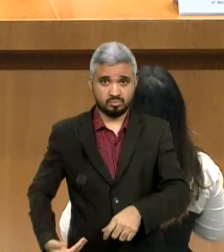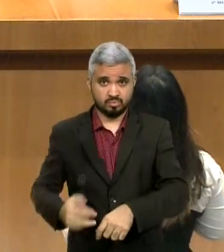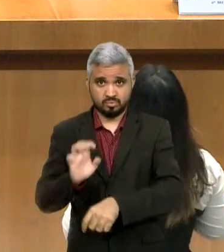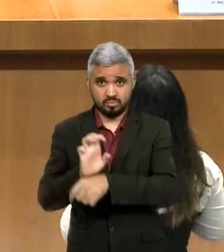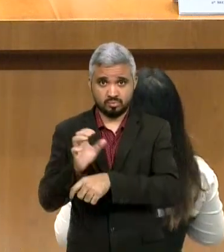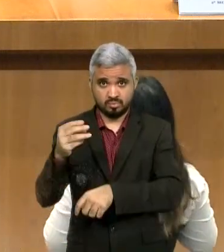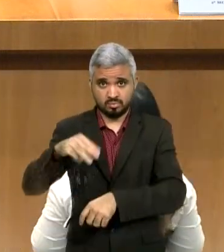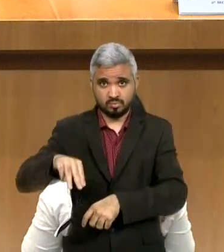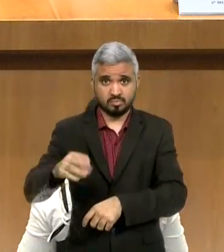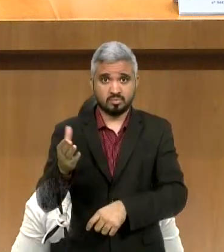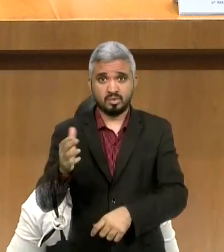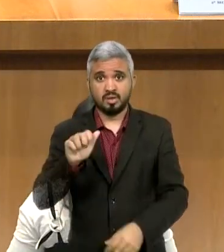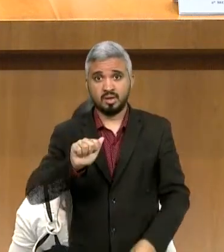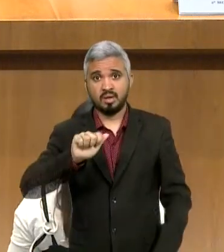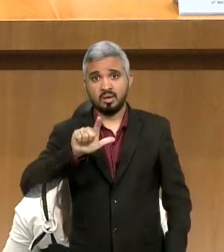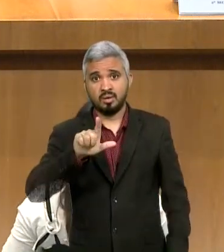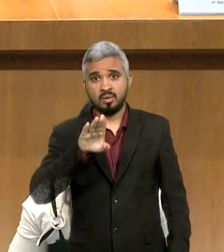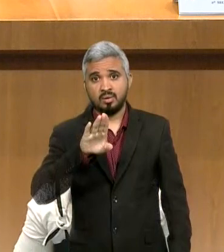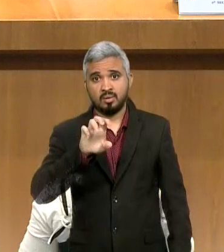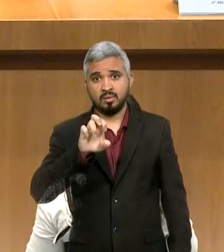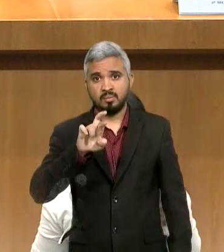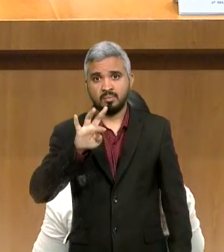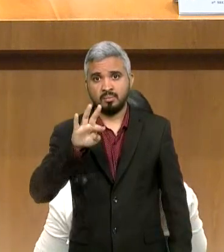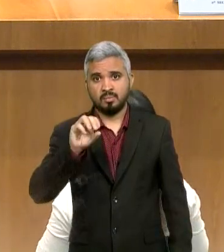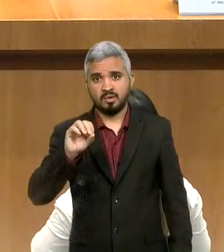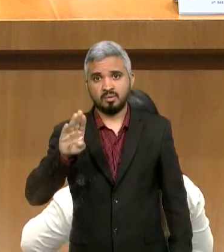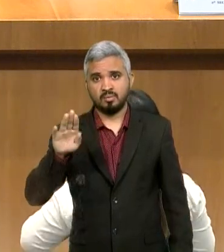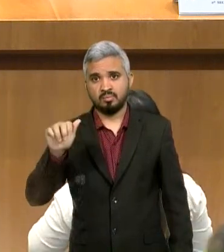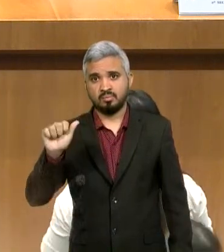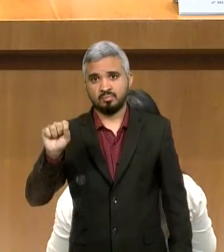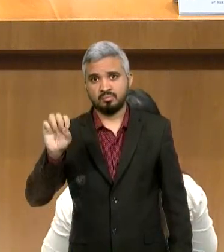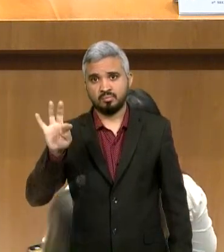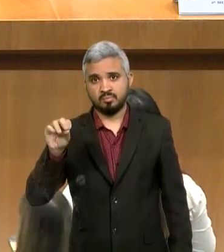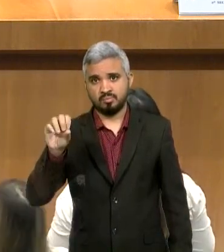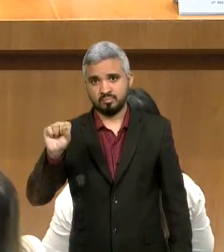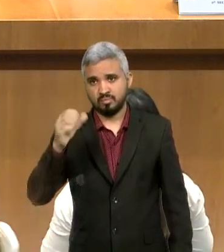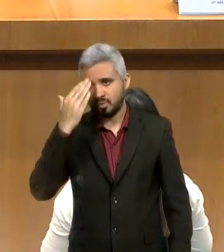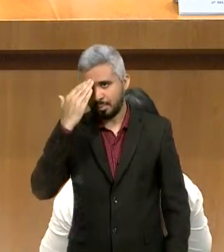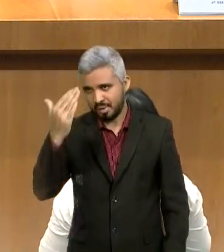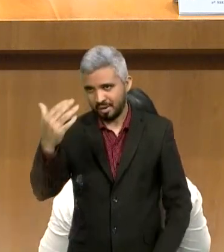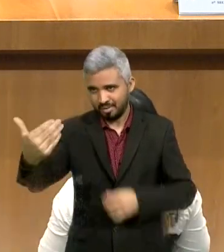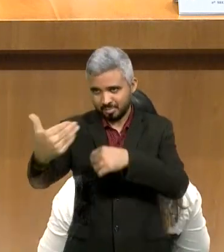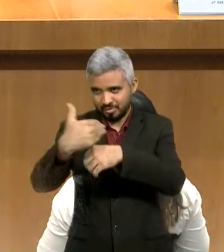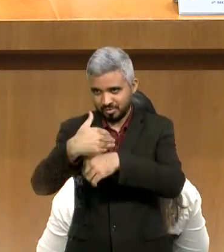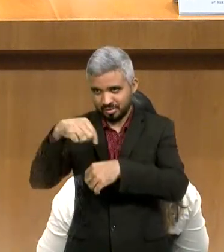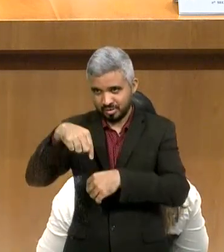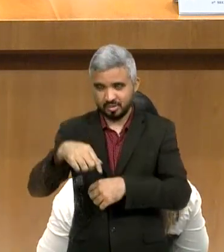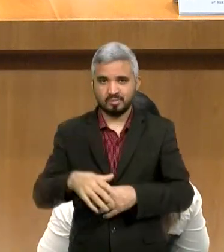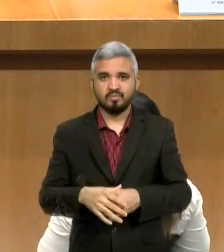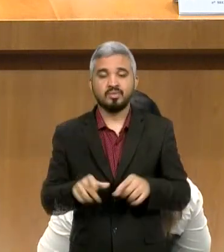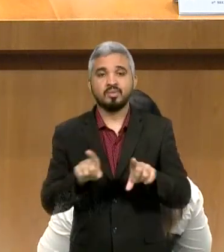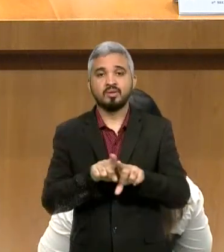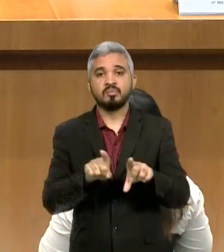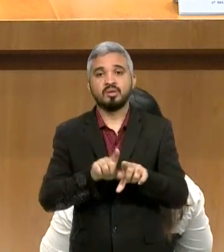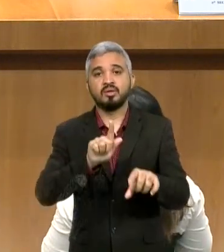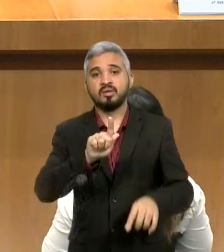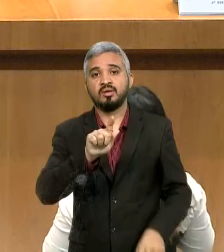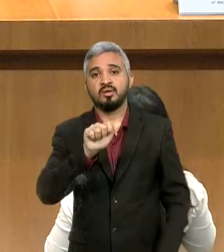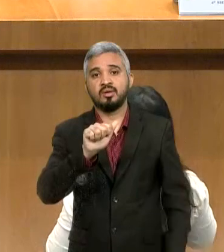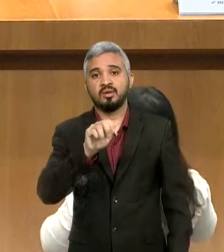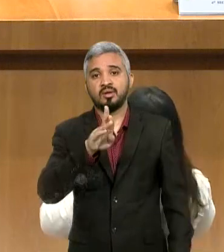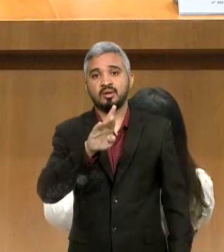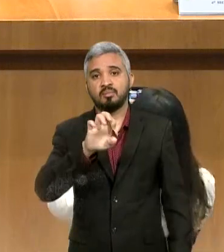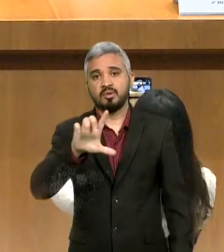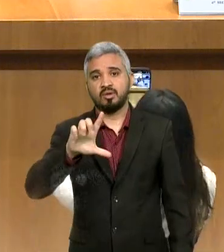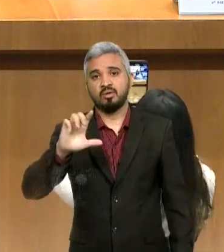doutor Alberto Bastos. Obrigada pela presença. Do doutor Gabriel Furtado,